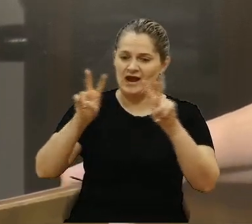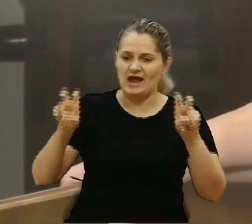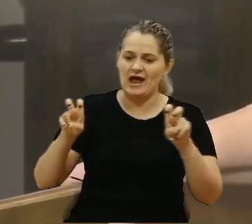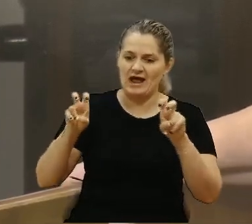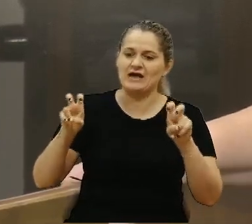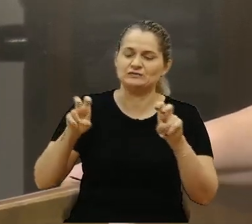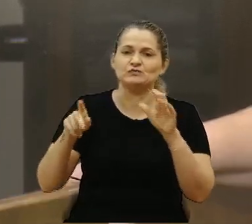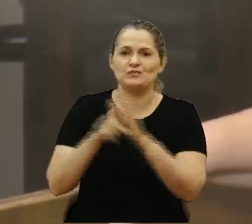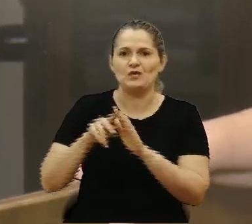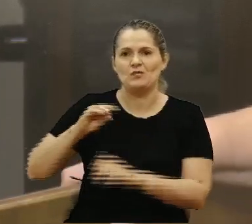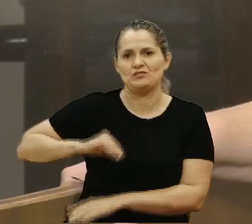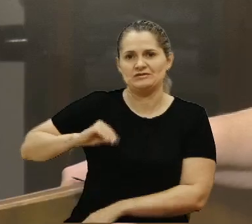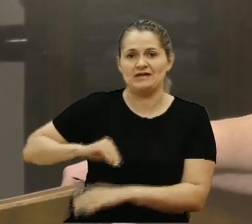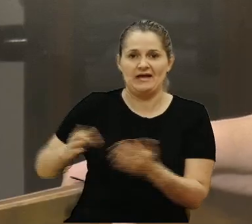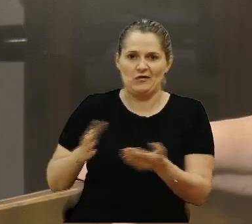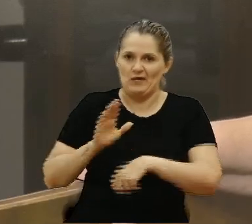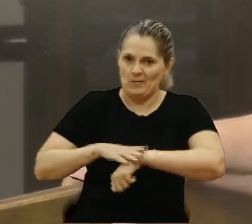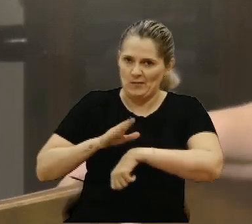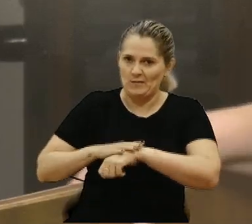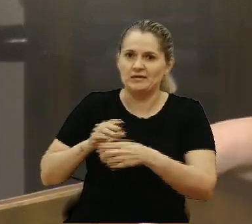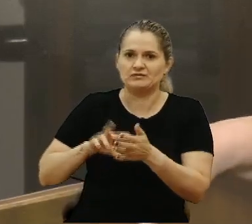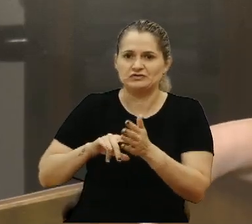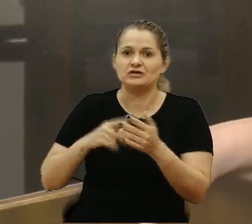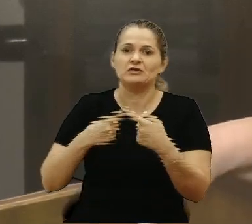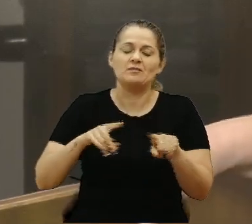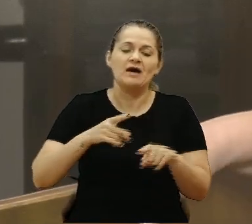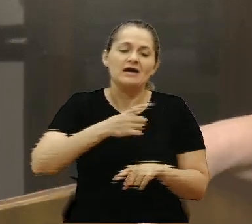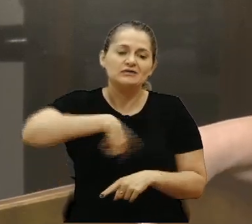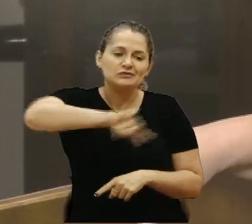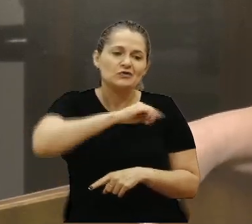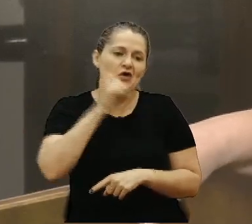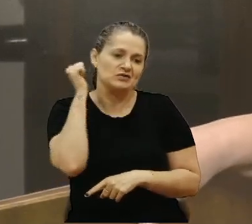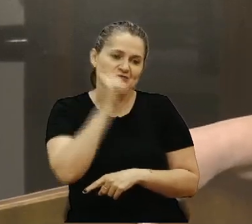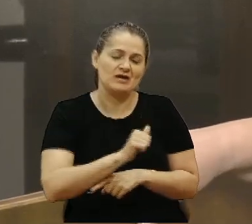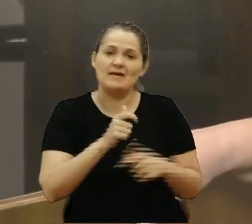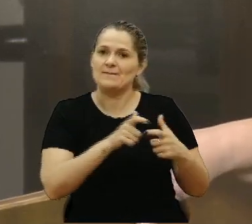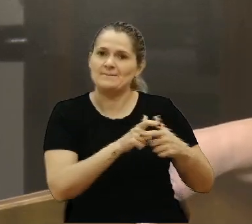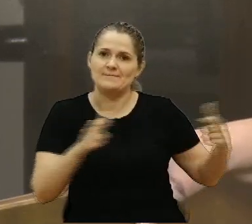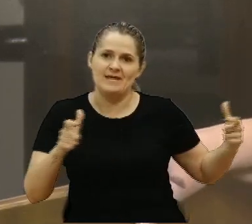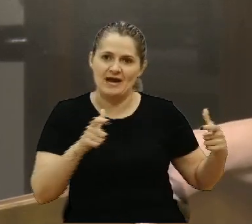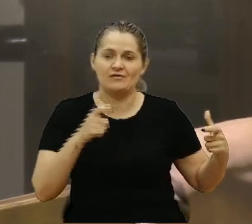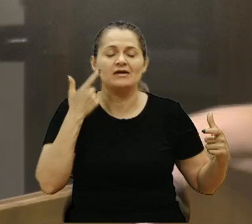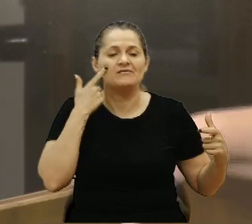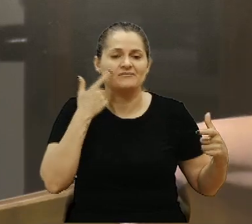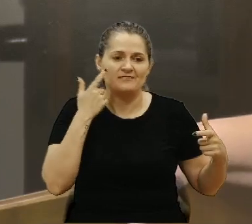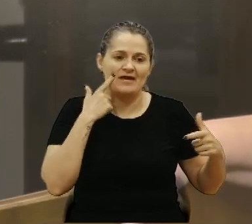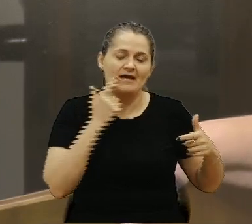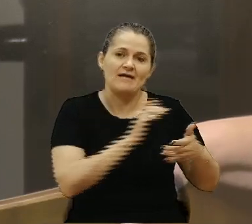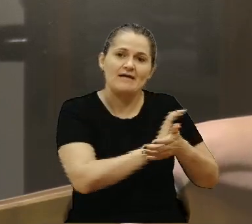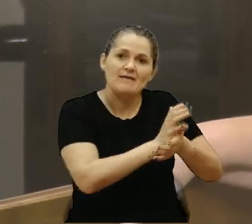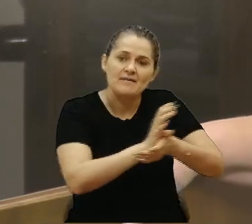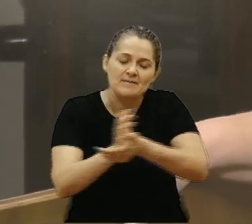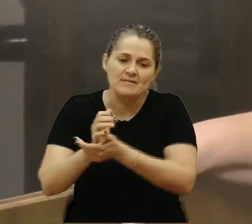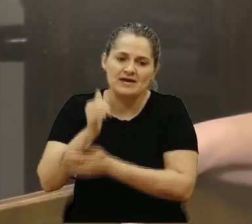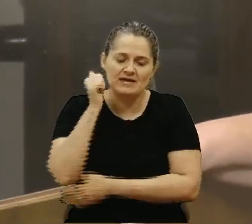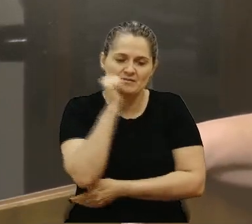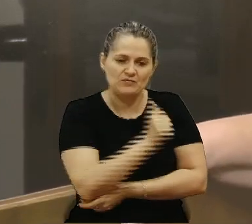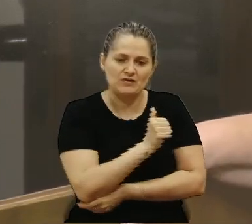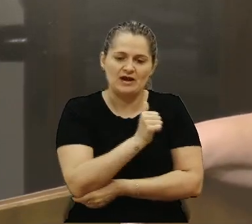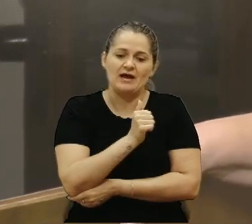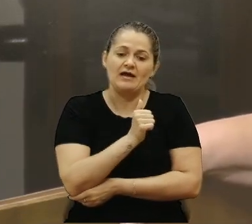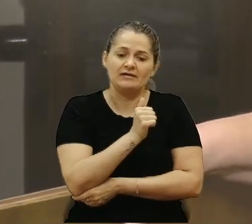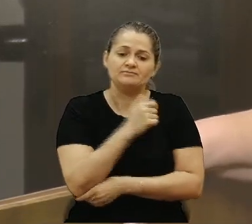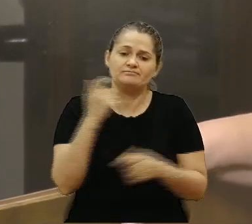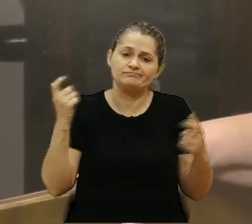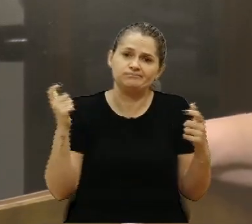é um tema que afeta a todas nós mulheres, que somos a maioria no plenário. Né? Feminicídio zero é uma luta importante de todos os homens